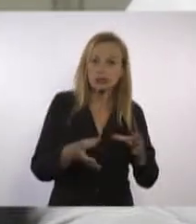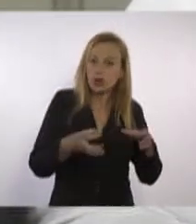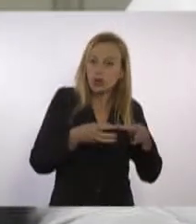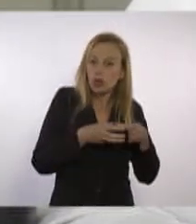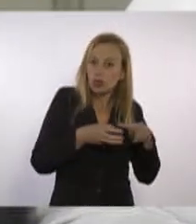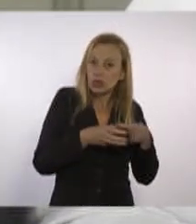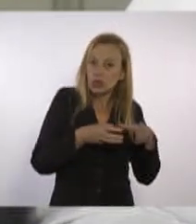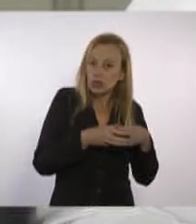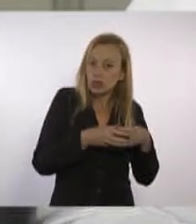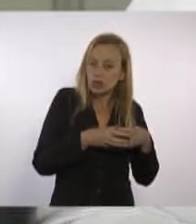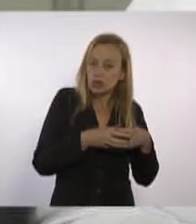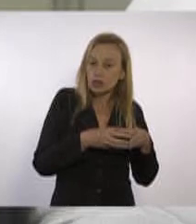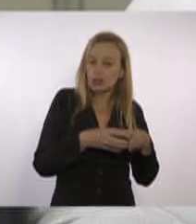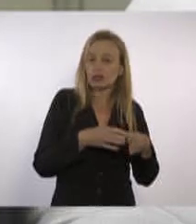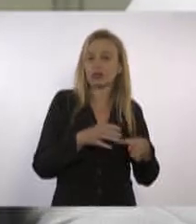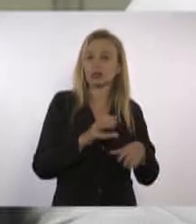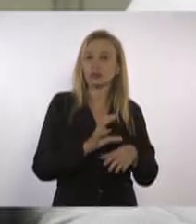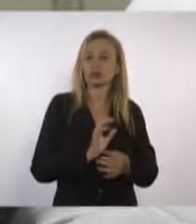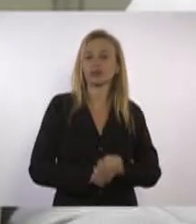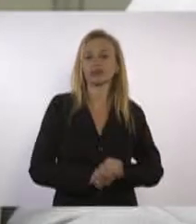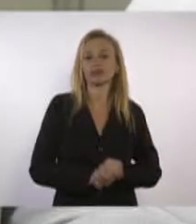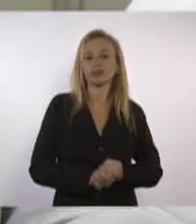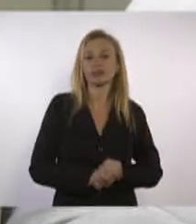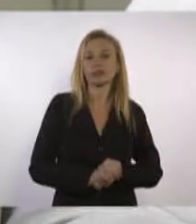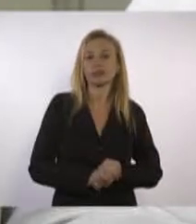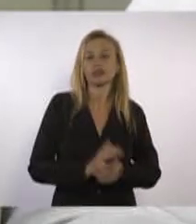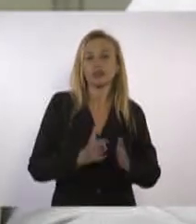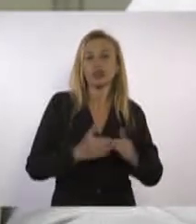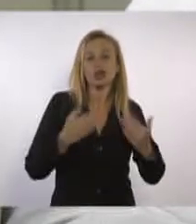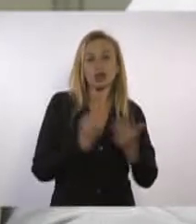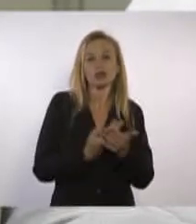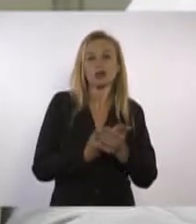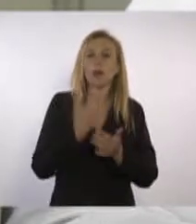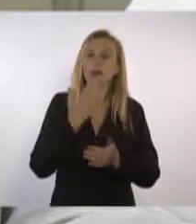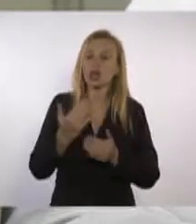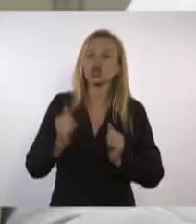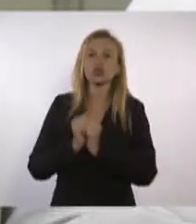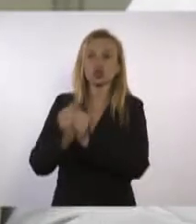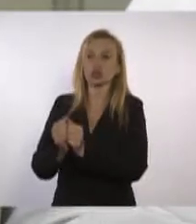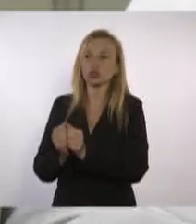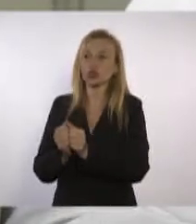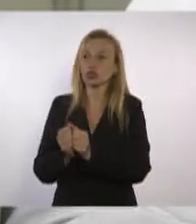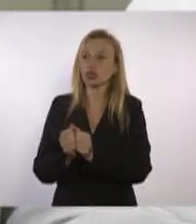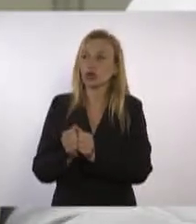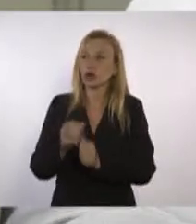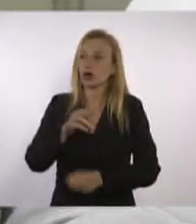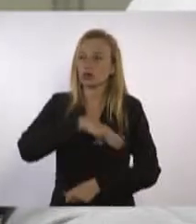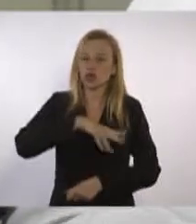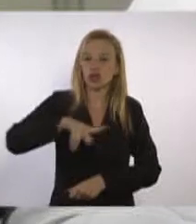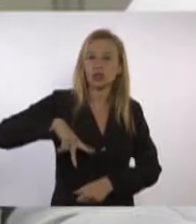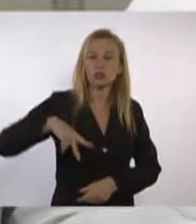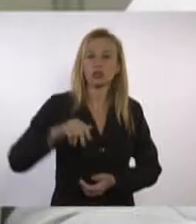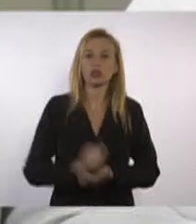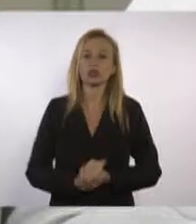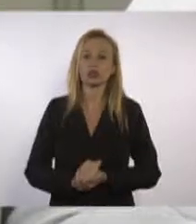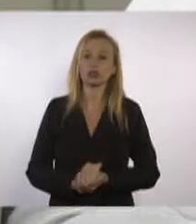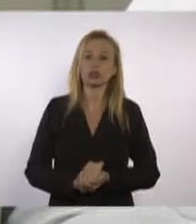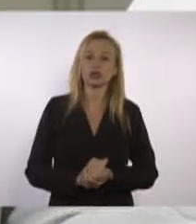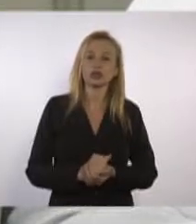em requerimento, um pedido junto ao Ministério Público que investigue as supostas